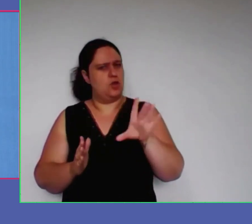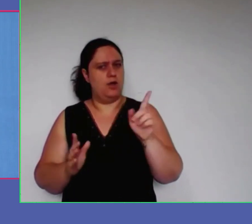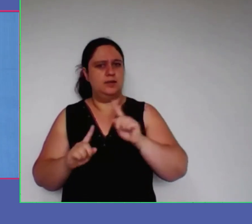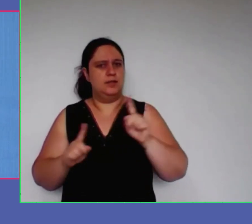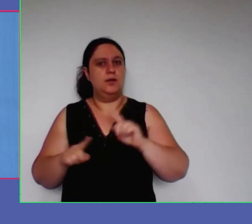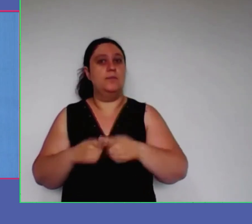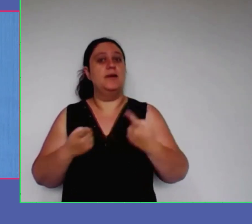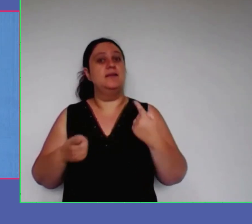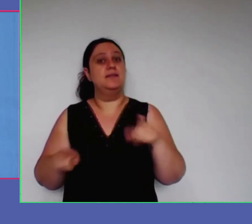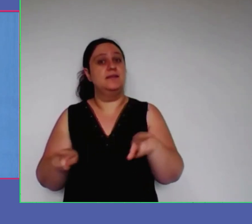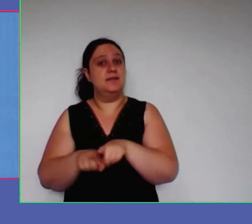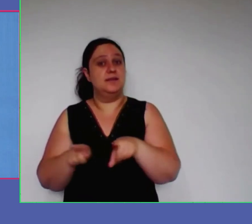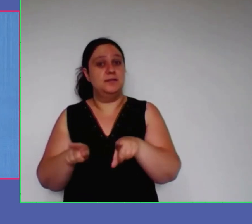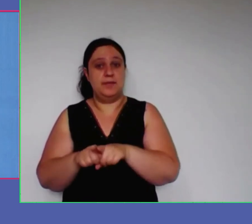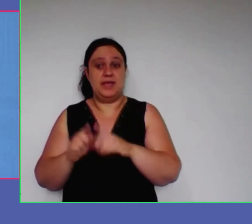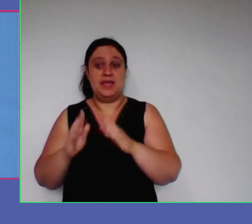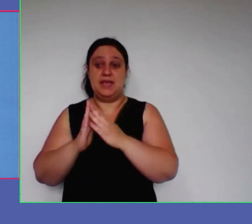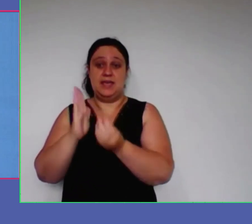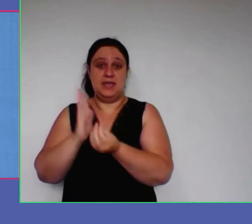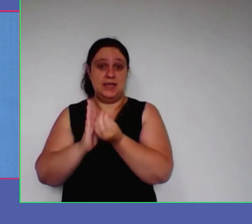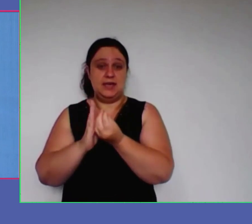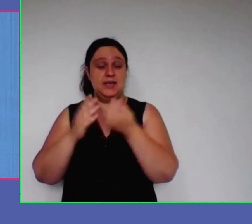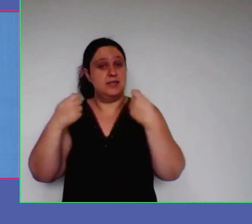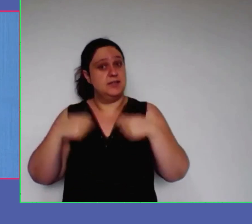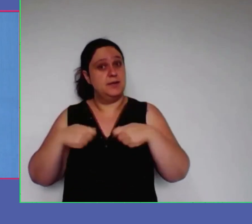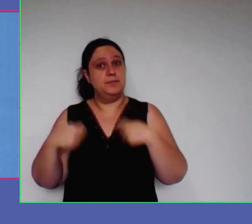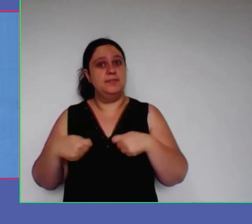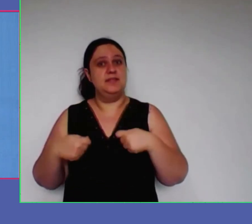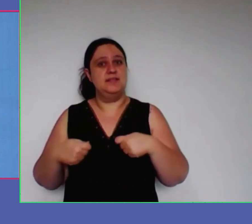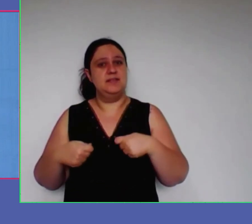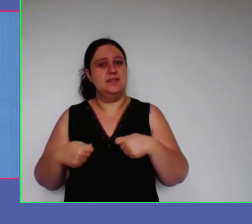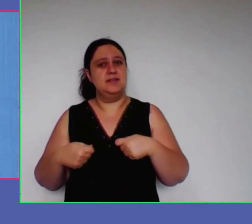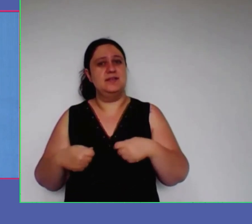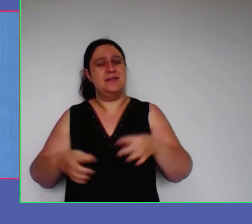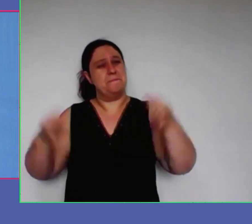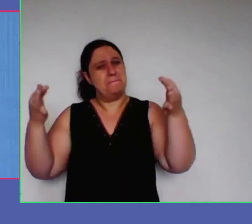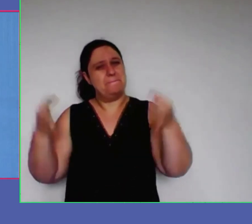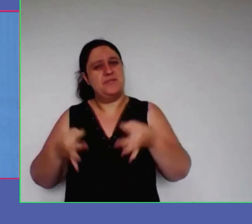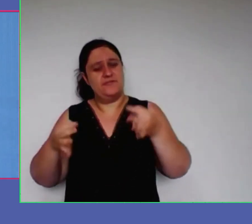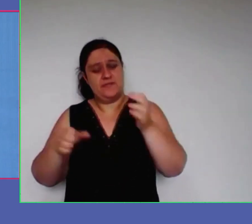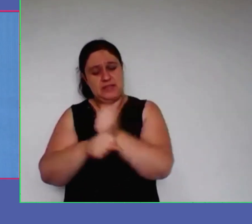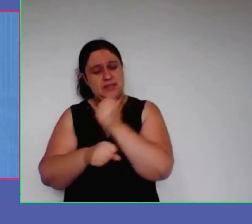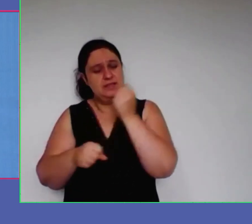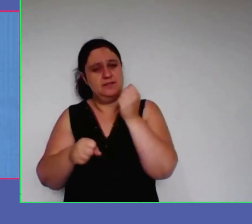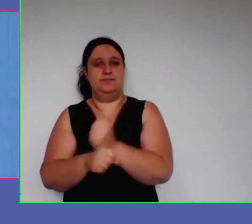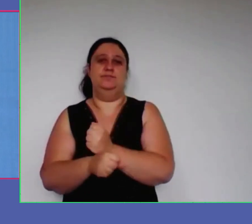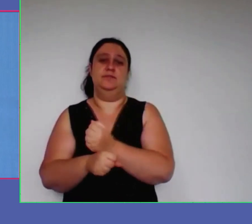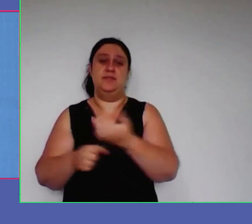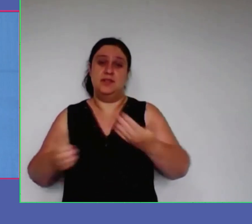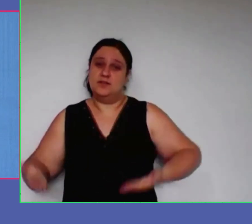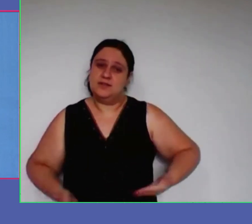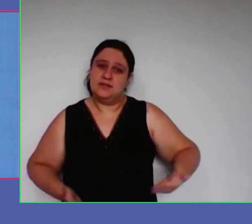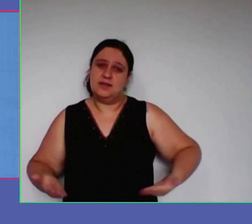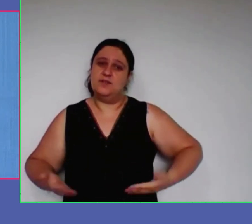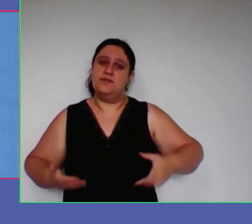igrejas plantadas possam ser realmente igrejas edificadas, cada vez